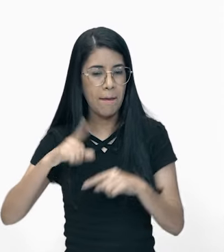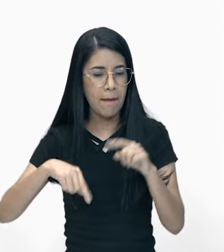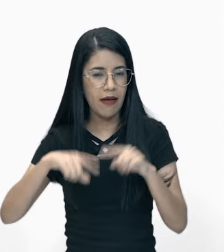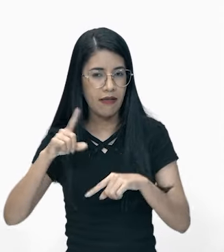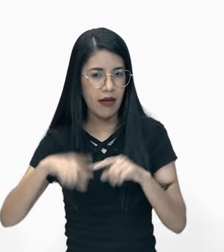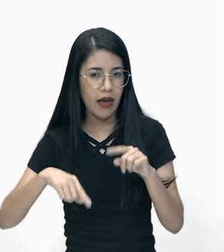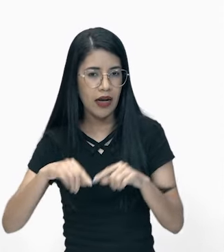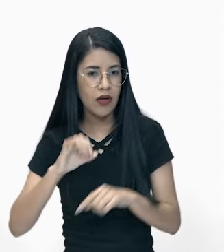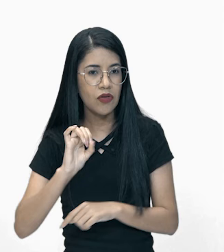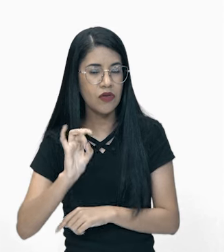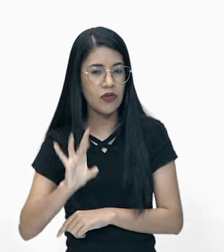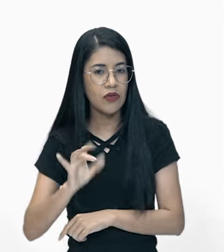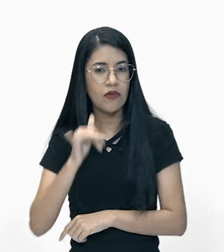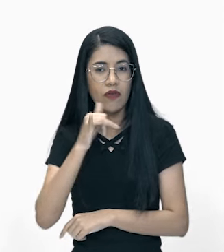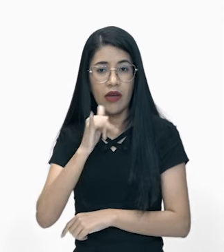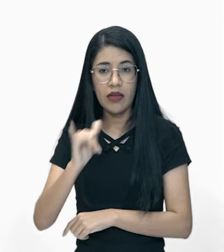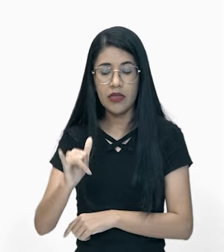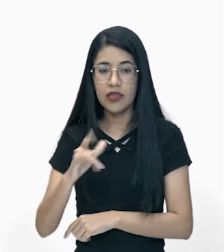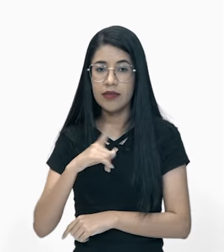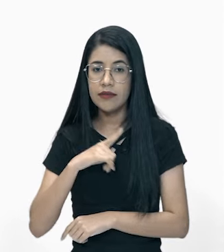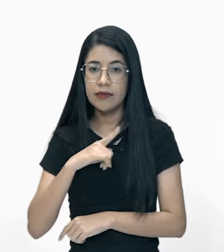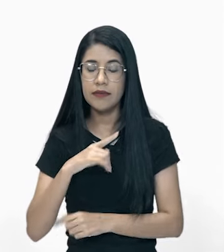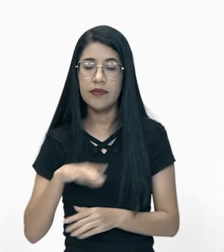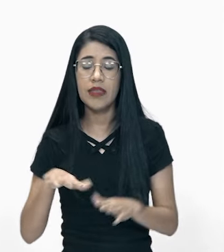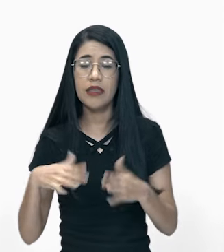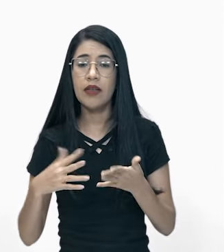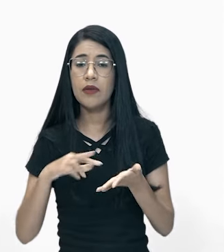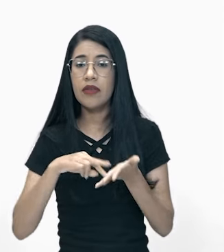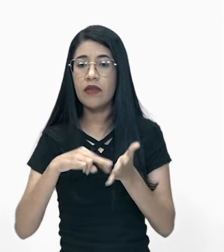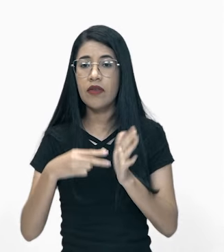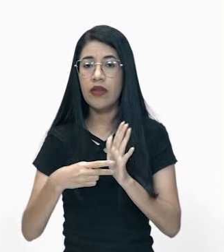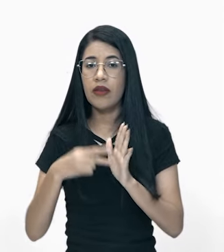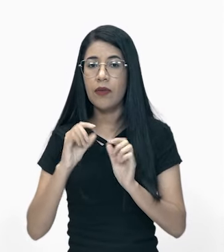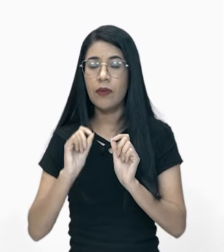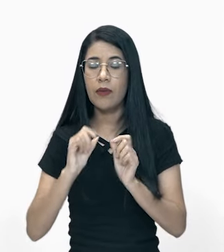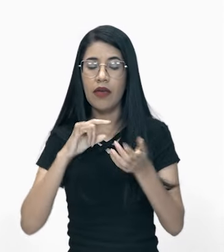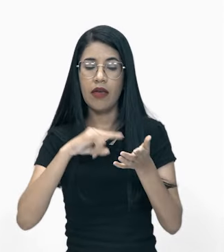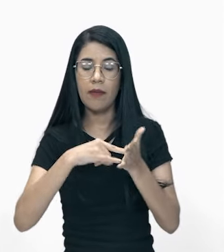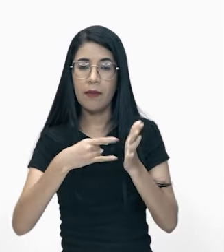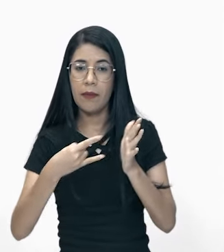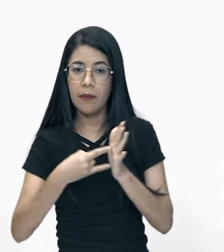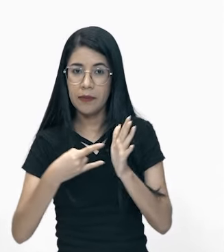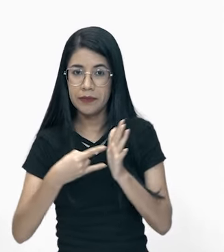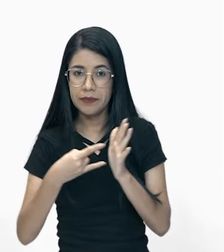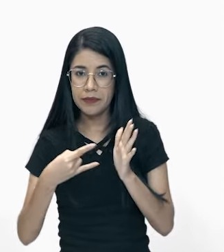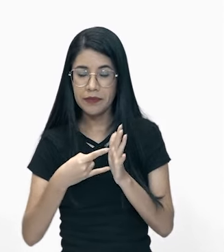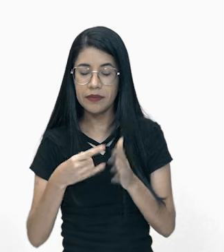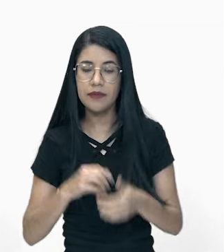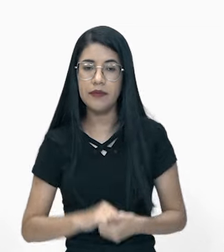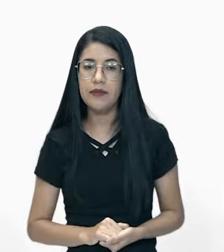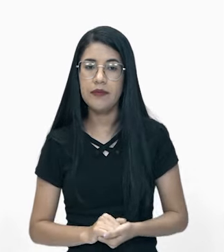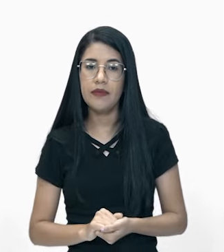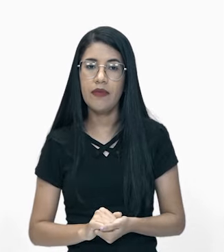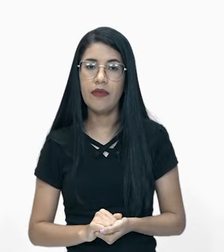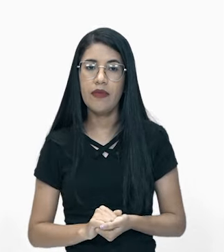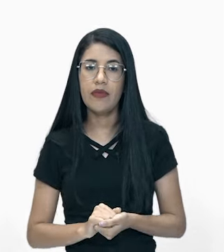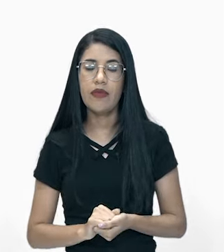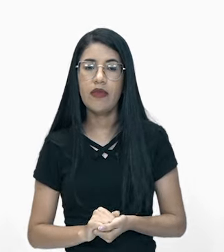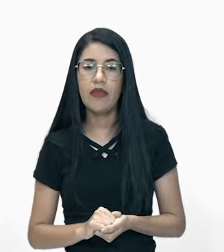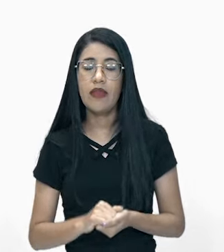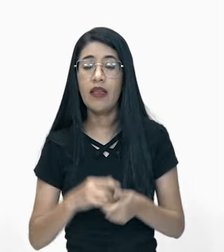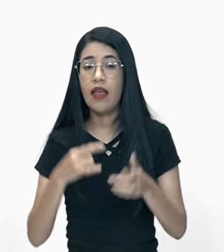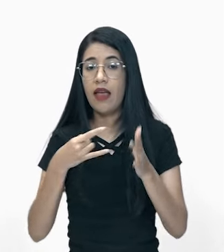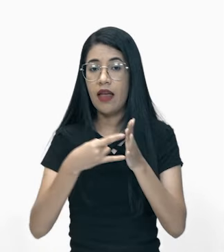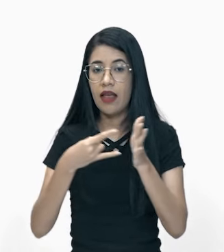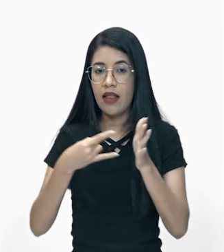apenas energia. Logo, o que é uma onda eletromagnética? Essas ondas